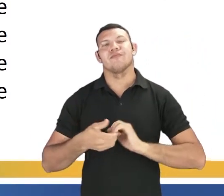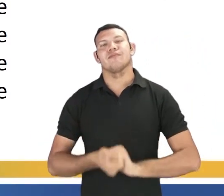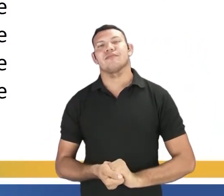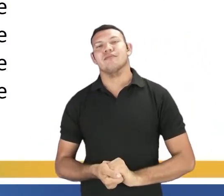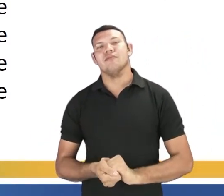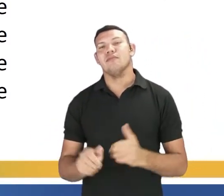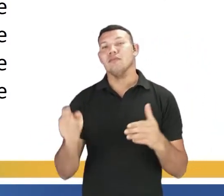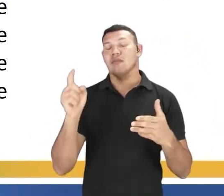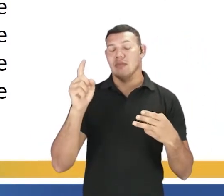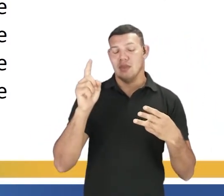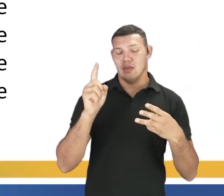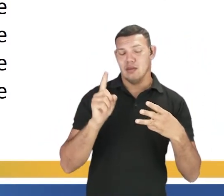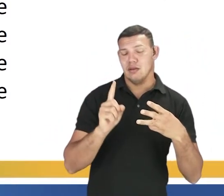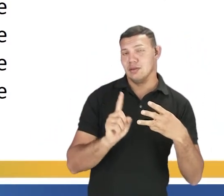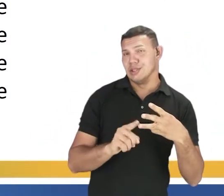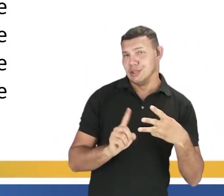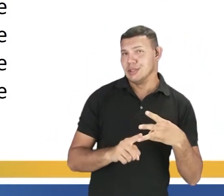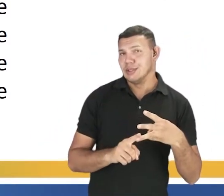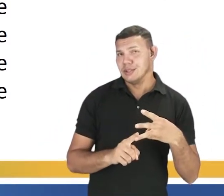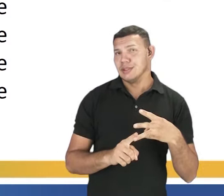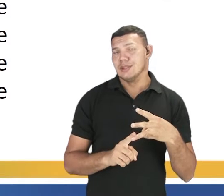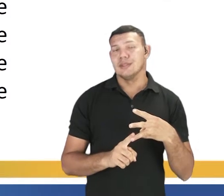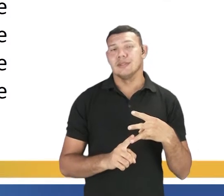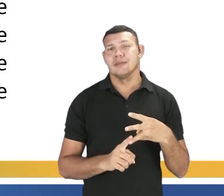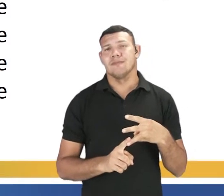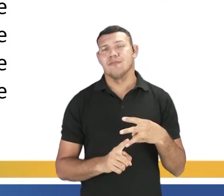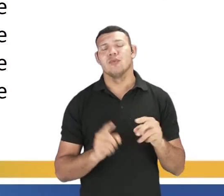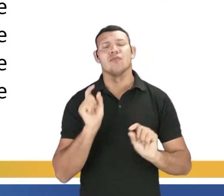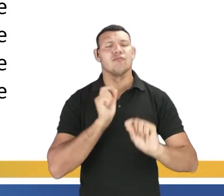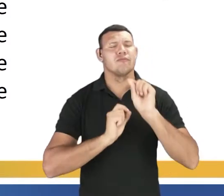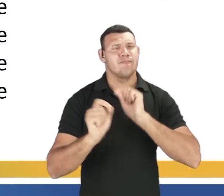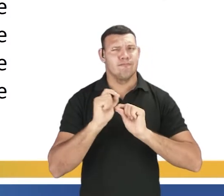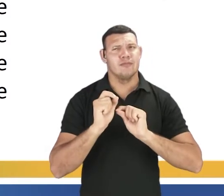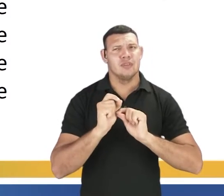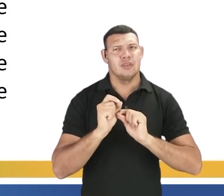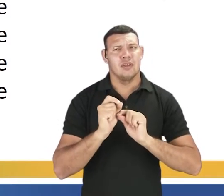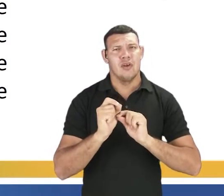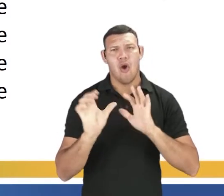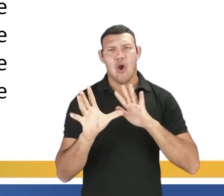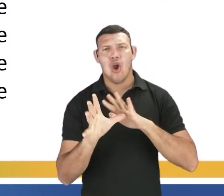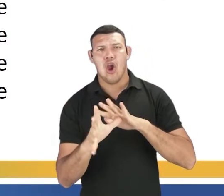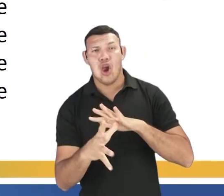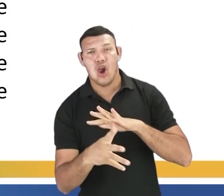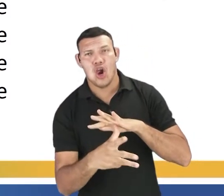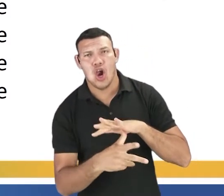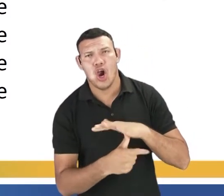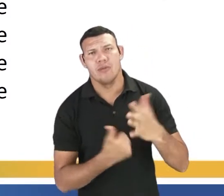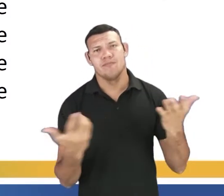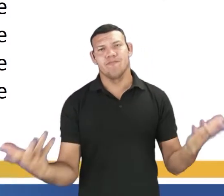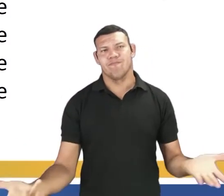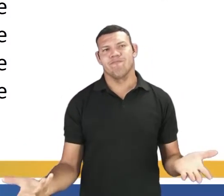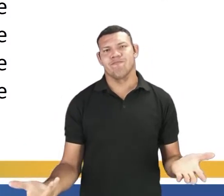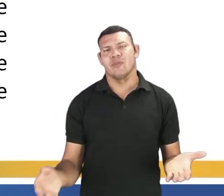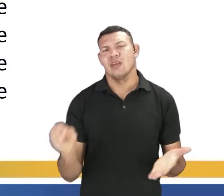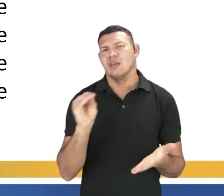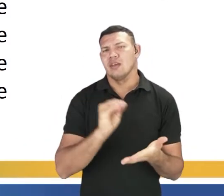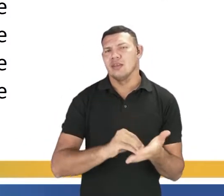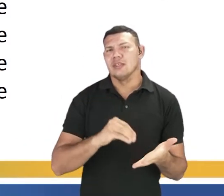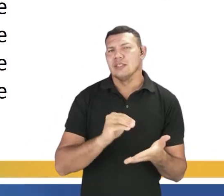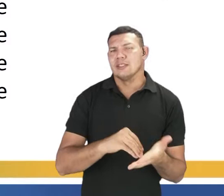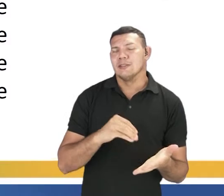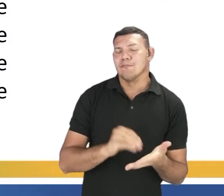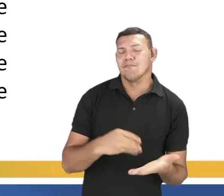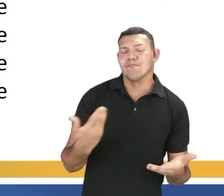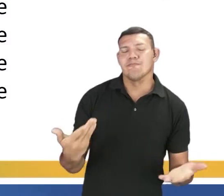Outro problema que ocasiona com o êxodo rural é a marginalização. Ou seja, a falta de oportunidade e de